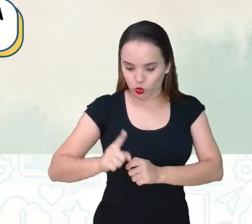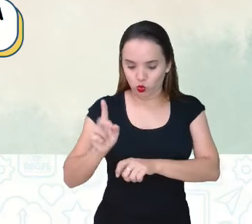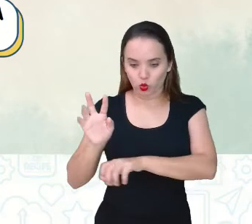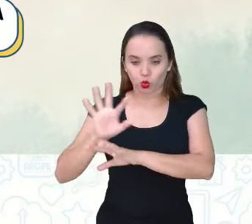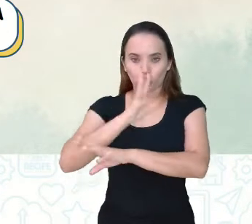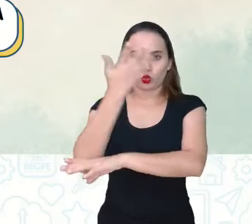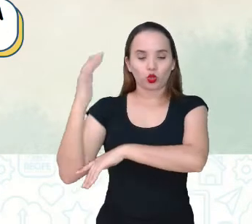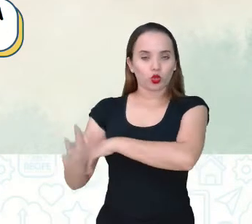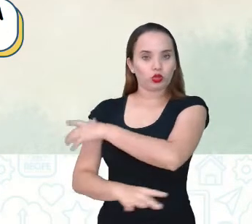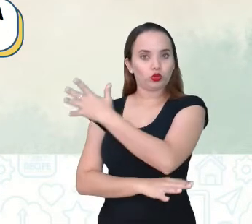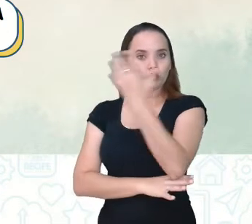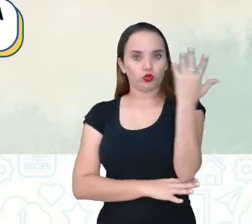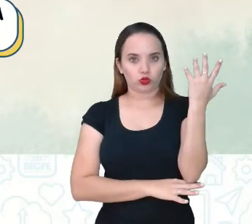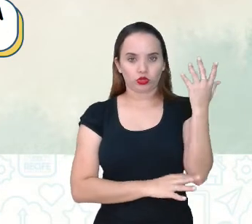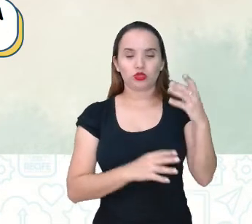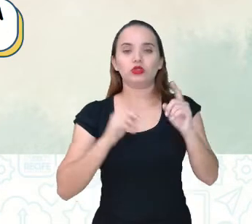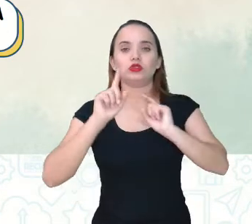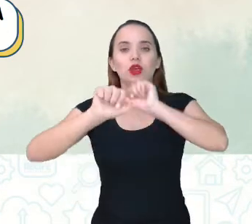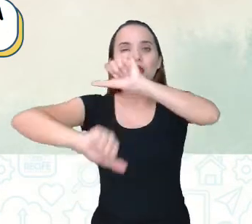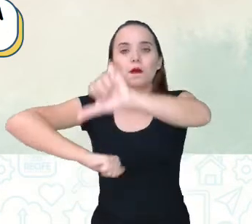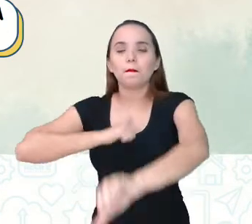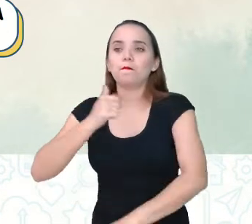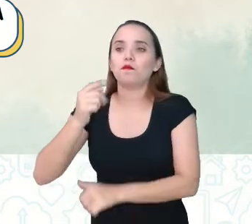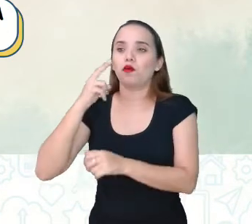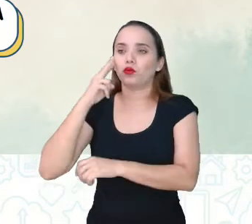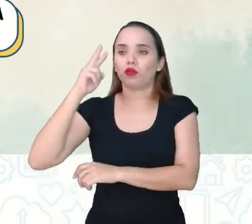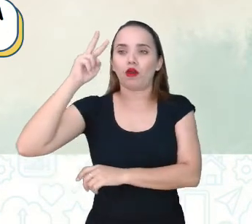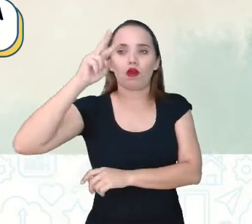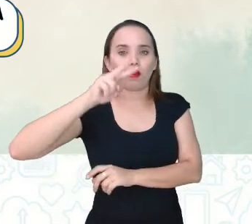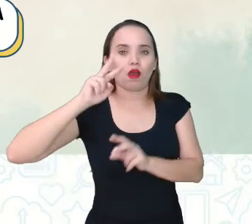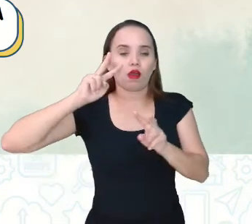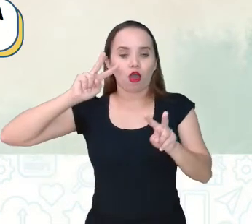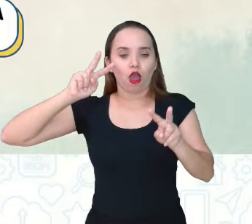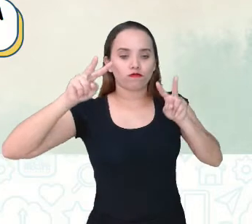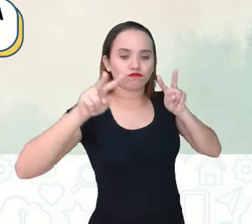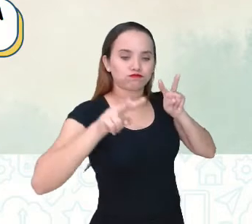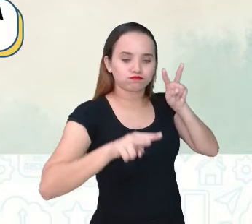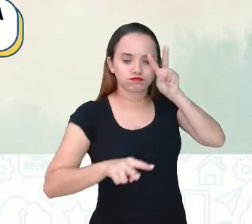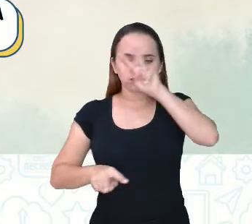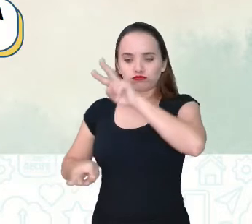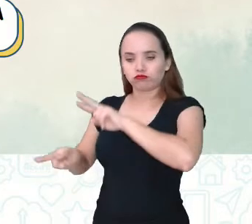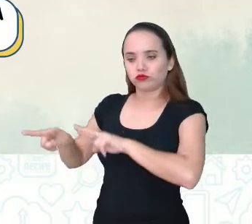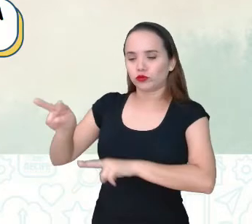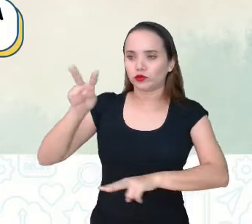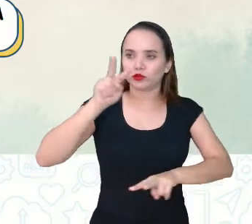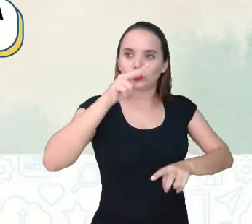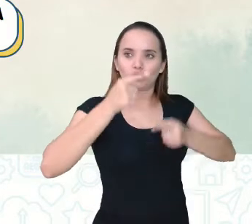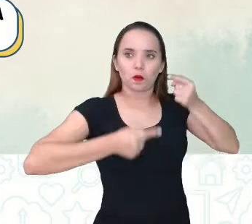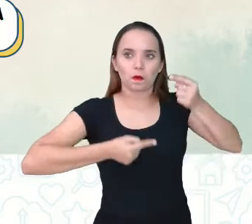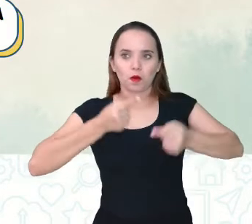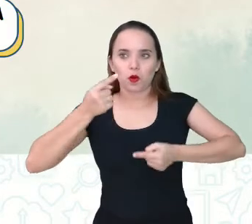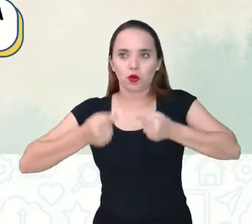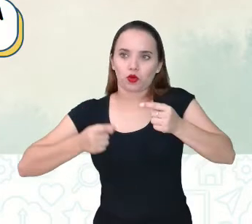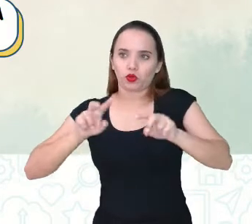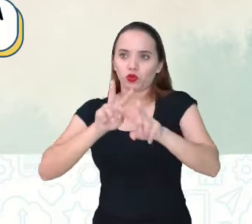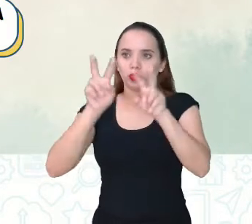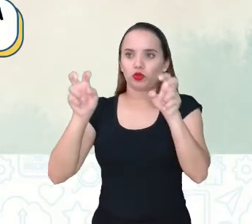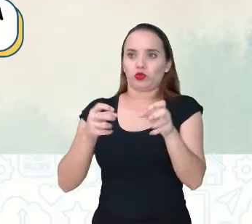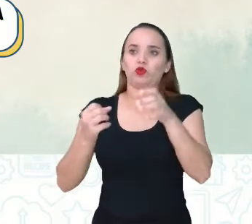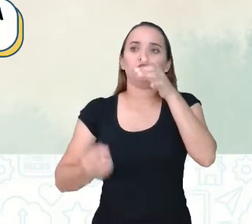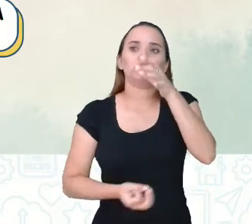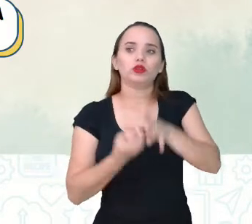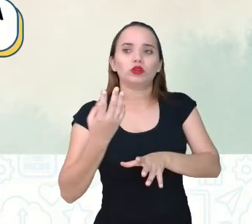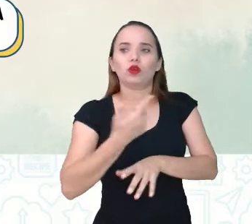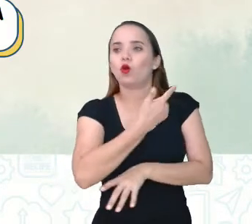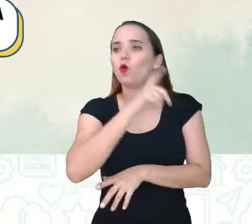nova visão política que recria a nossa relação com o meio ambiente. E era isso que a gente estava falando, né? É vislumbrar